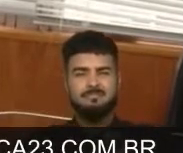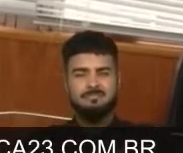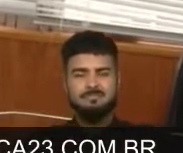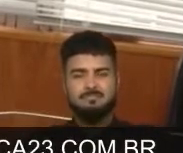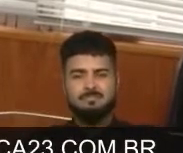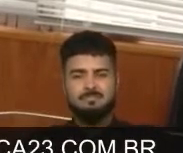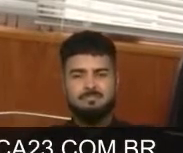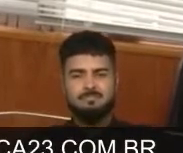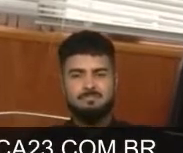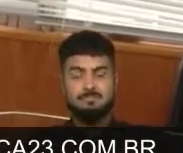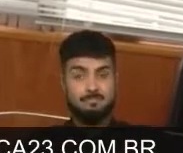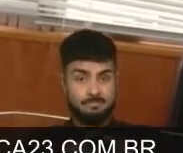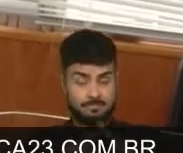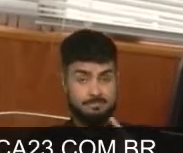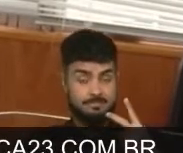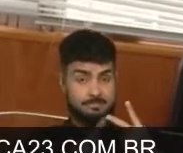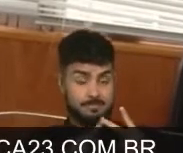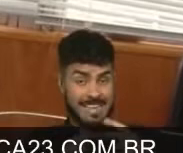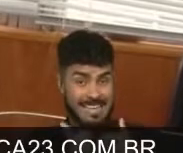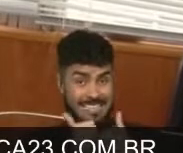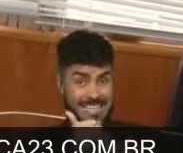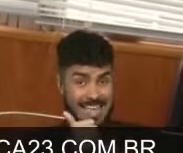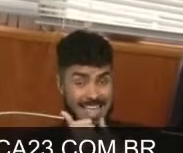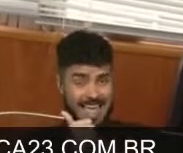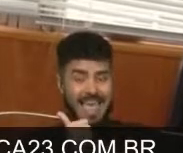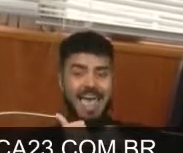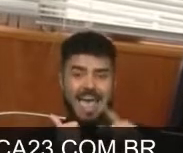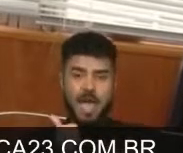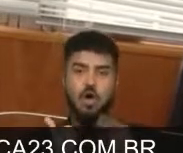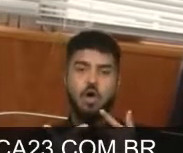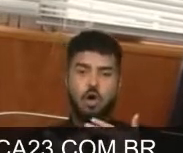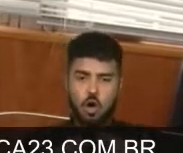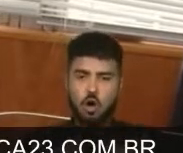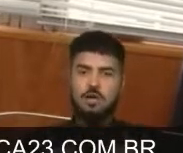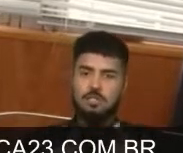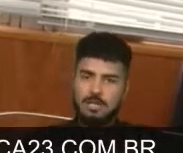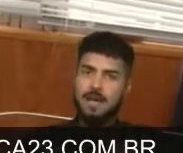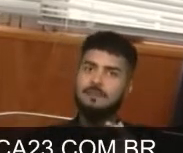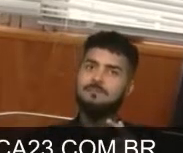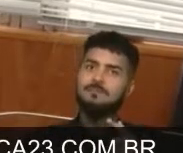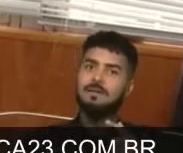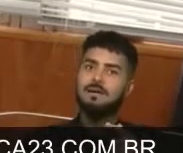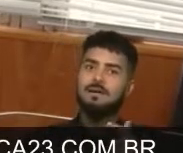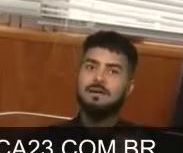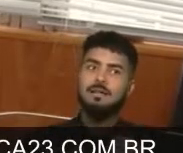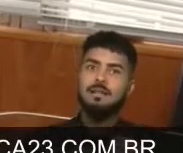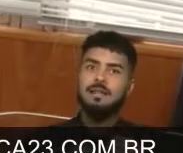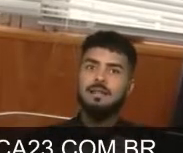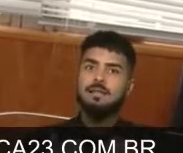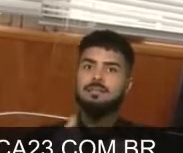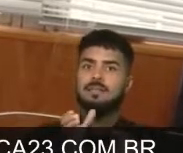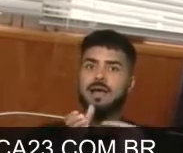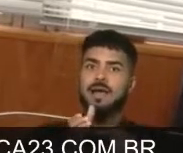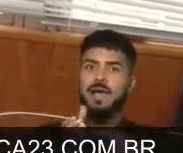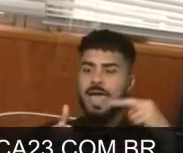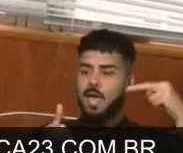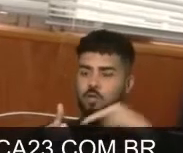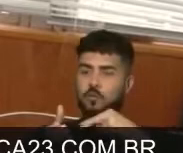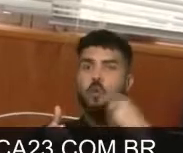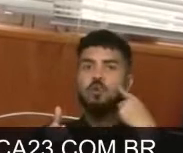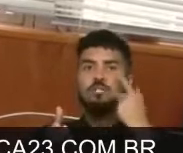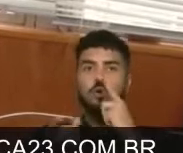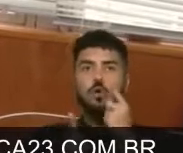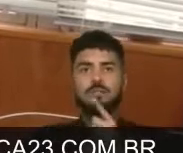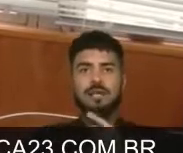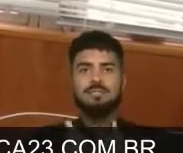dois, a senha também era algo que estava direto ou indiretamente acessível no celular dessa vítima. E um terceiro